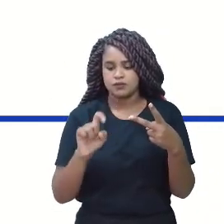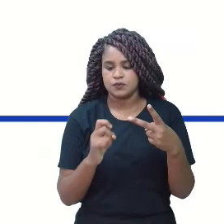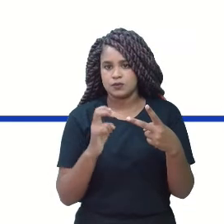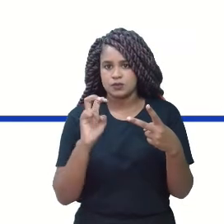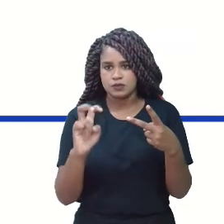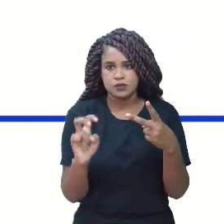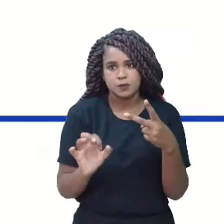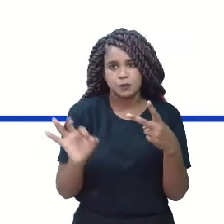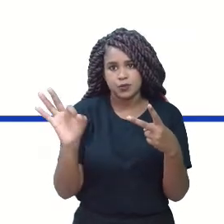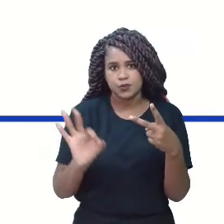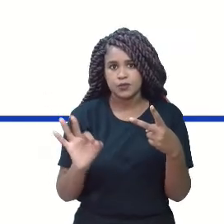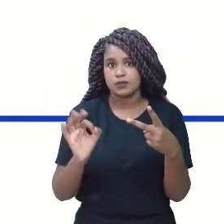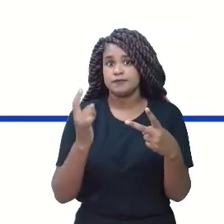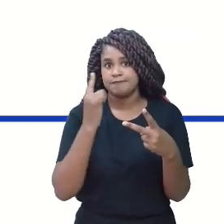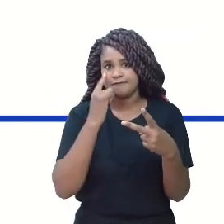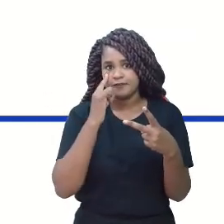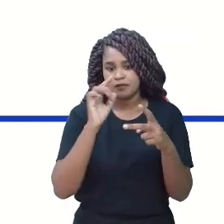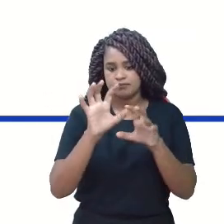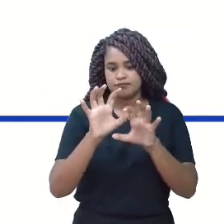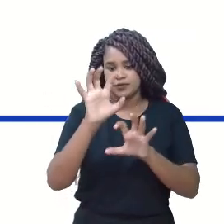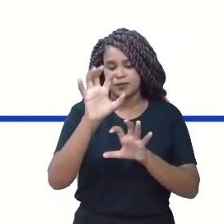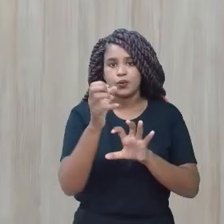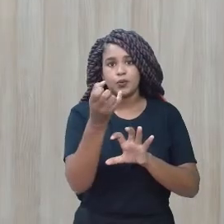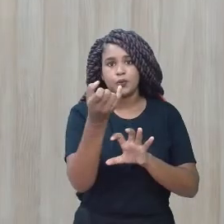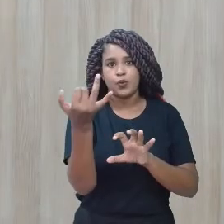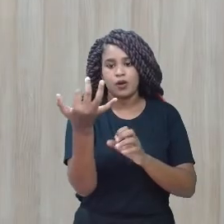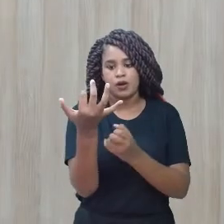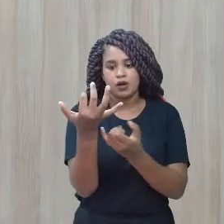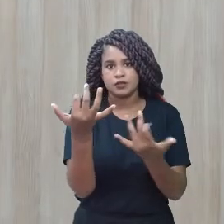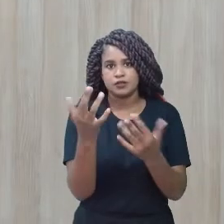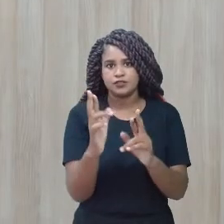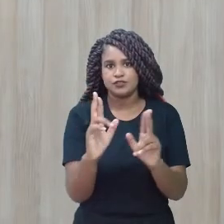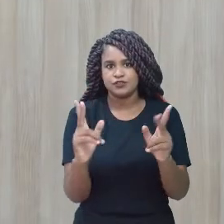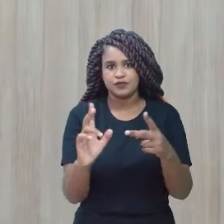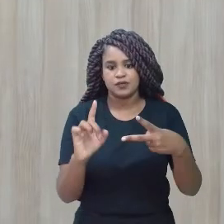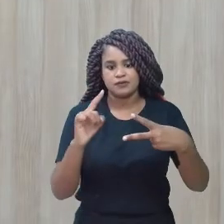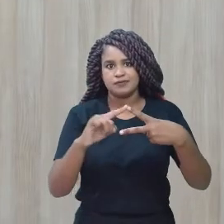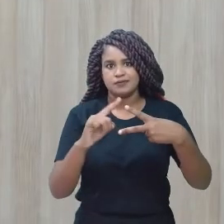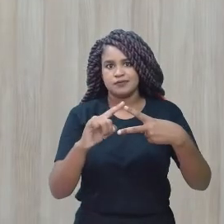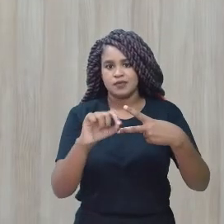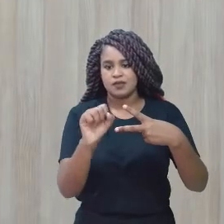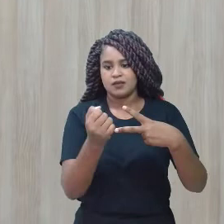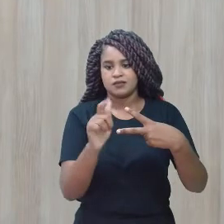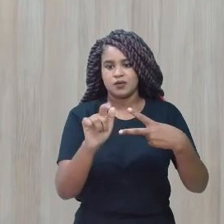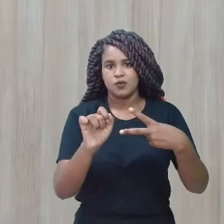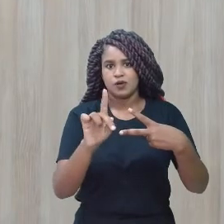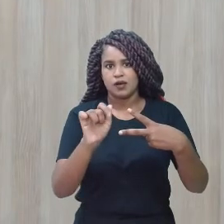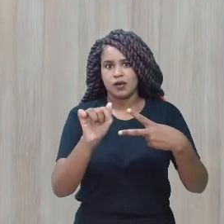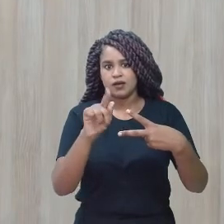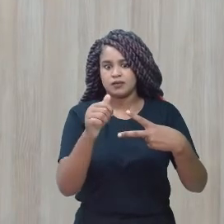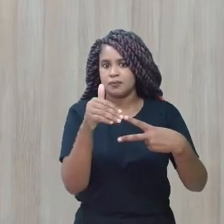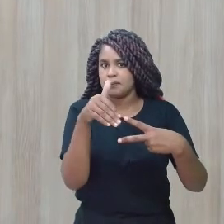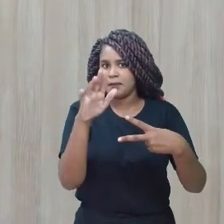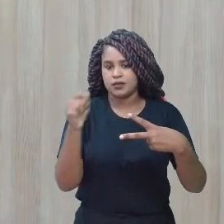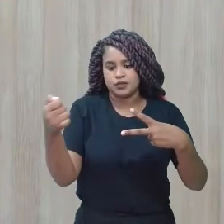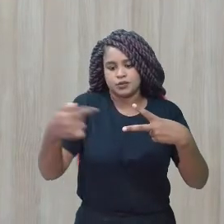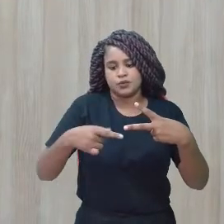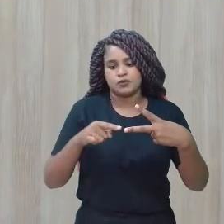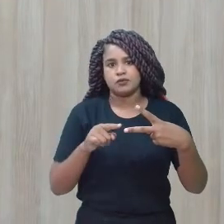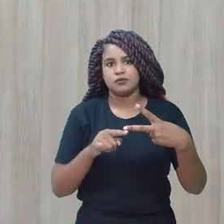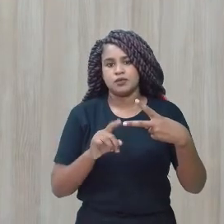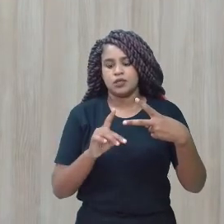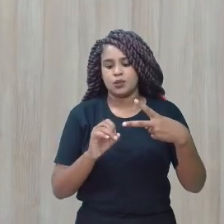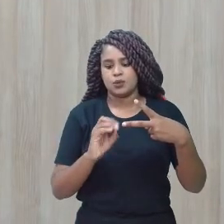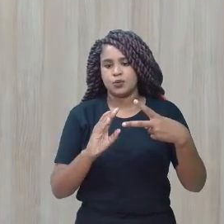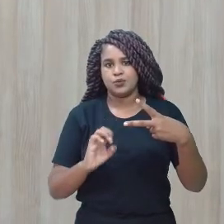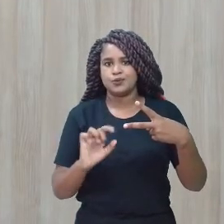da água no nosso planeta, né? Veja a quantidade de água salgada para a questão da água doce. A gente tem um pouquinho só de água